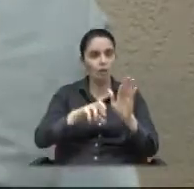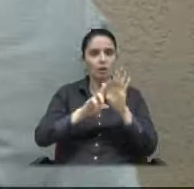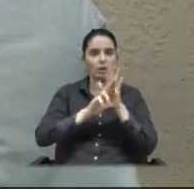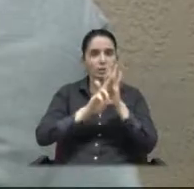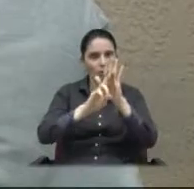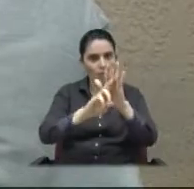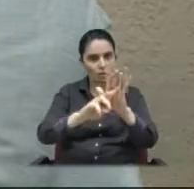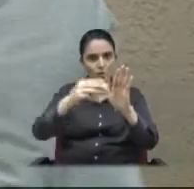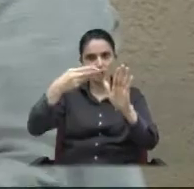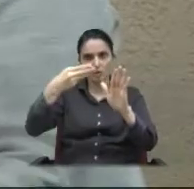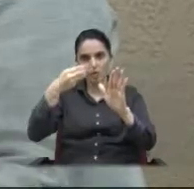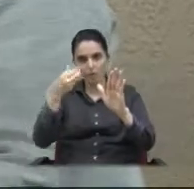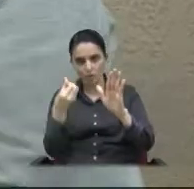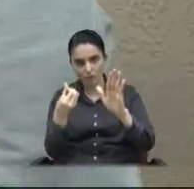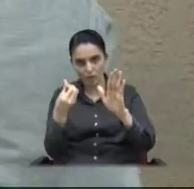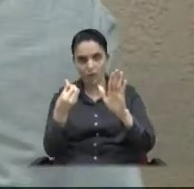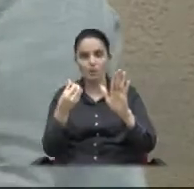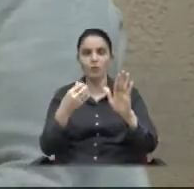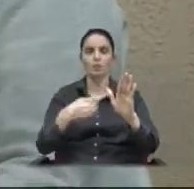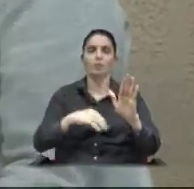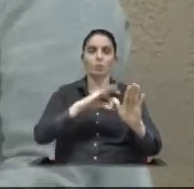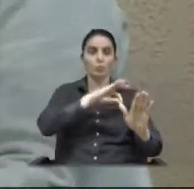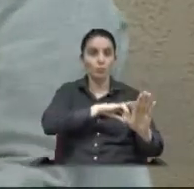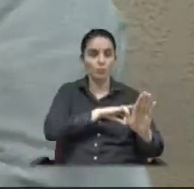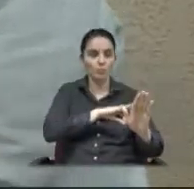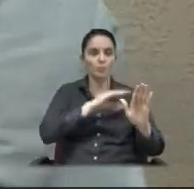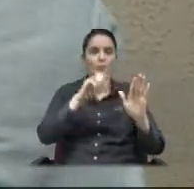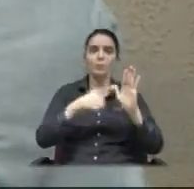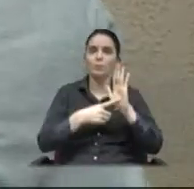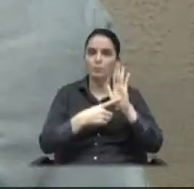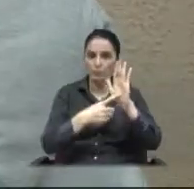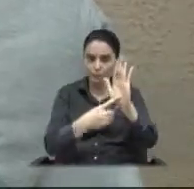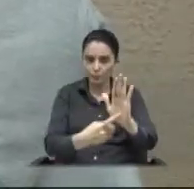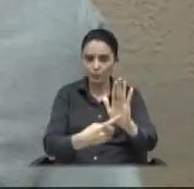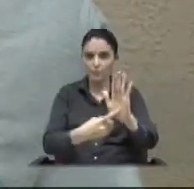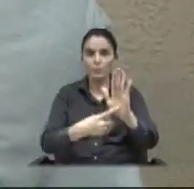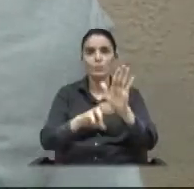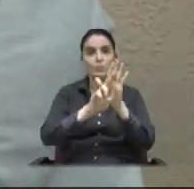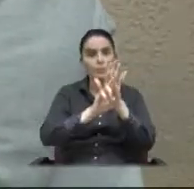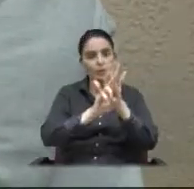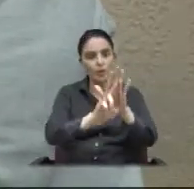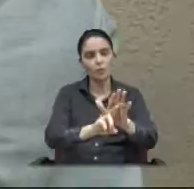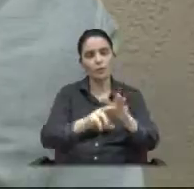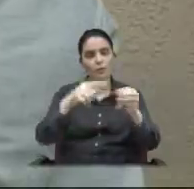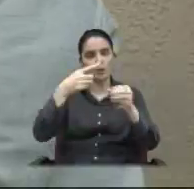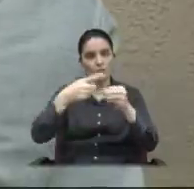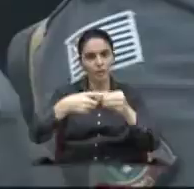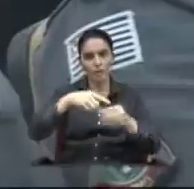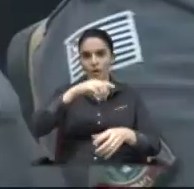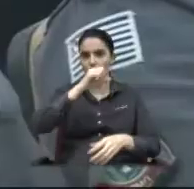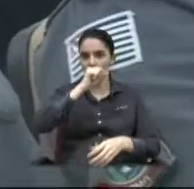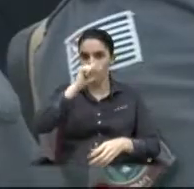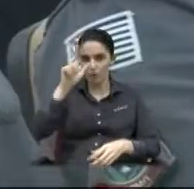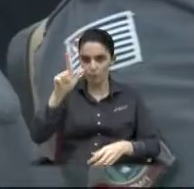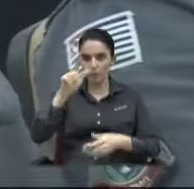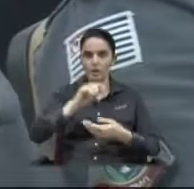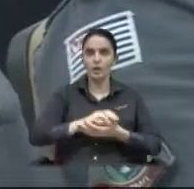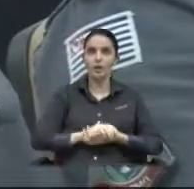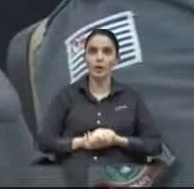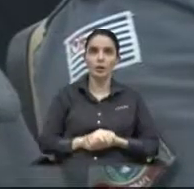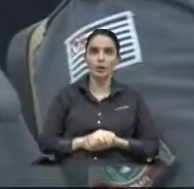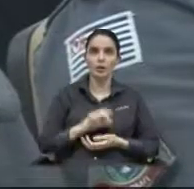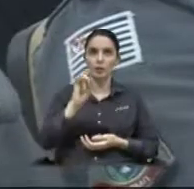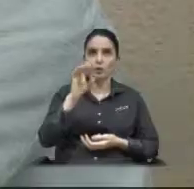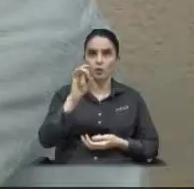36º batalhão e limeira levando o nome de limeira para todo o estado como referência e eu só tenho palavras